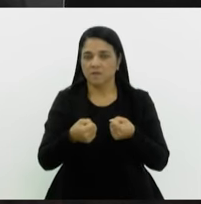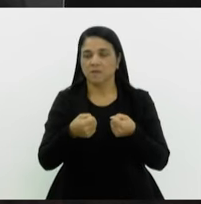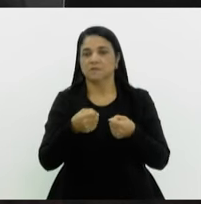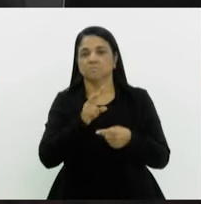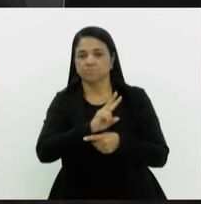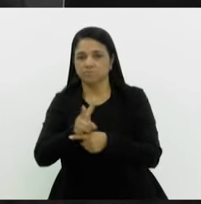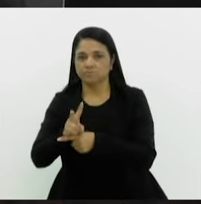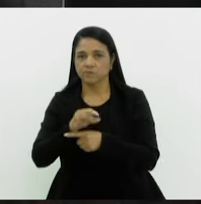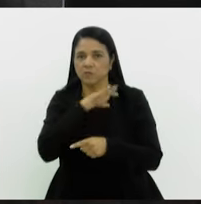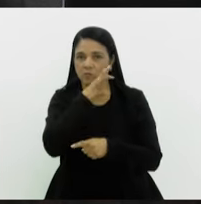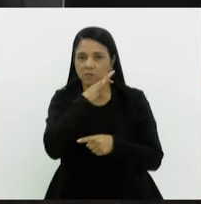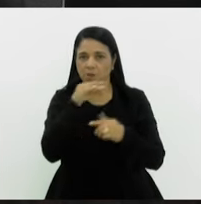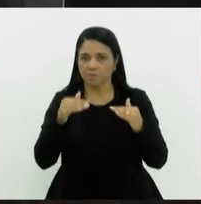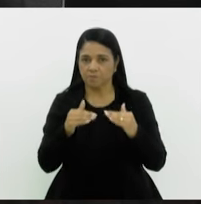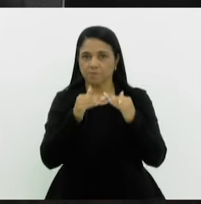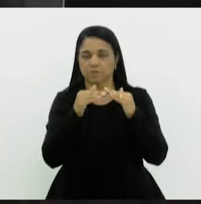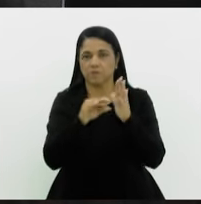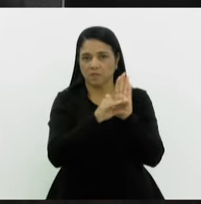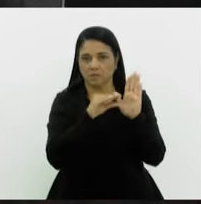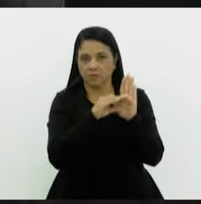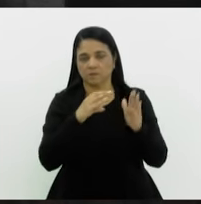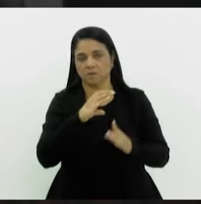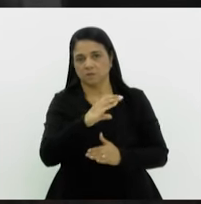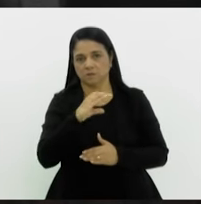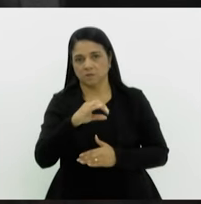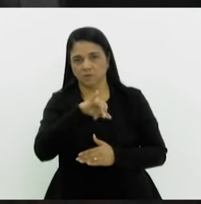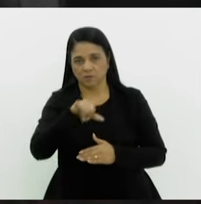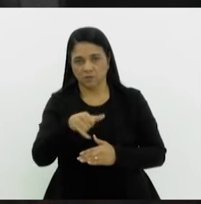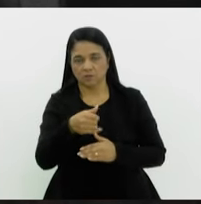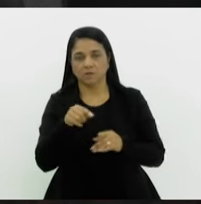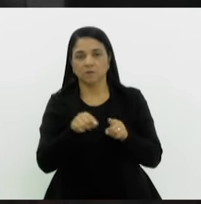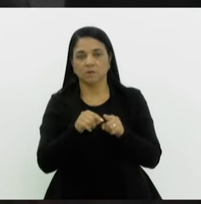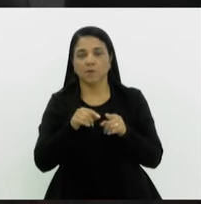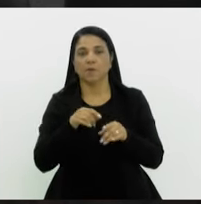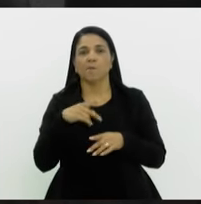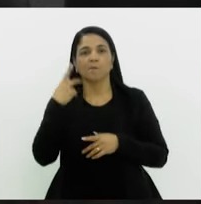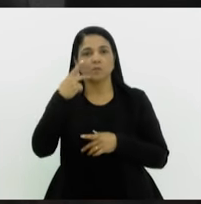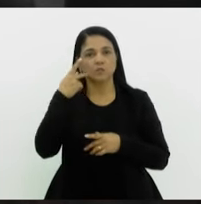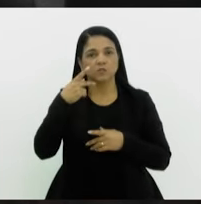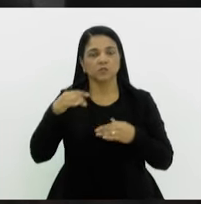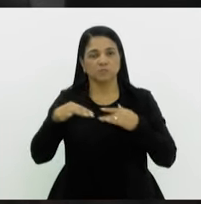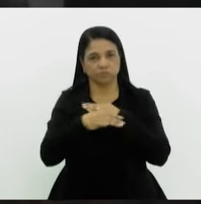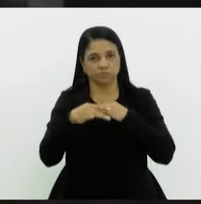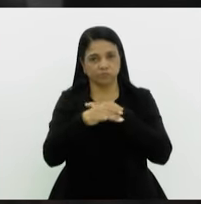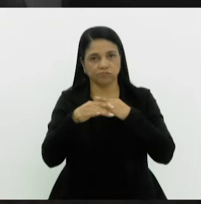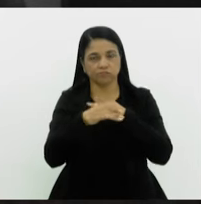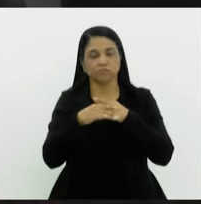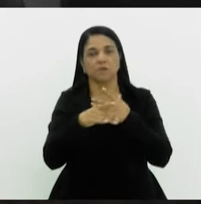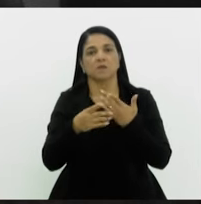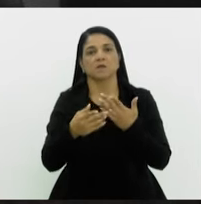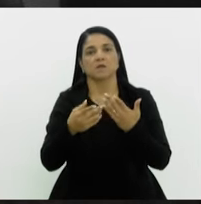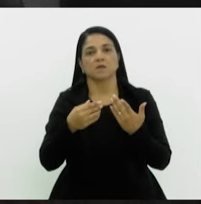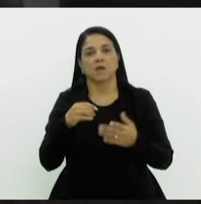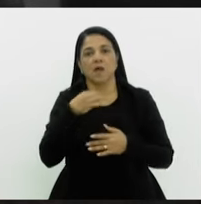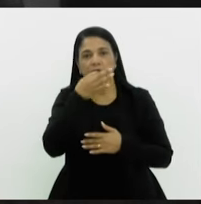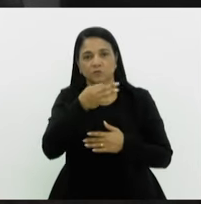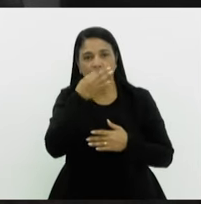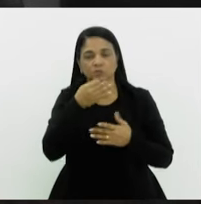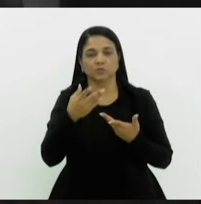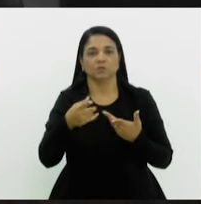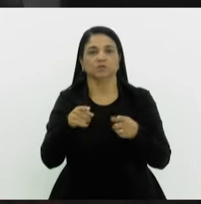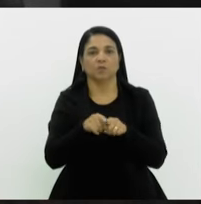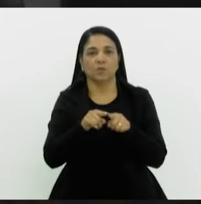dos Animais, favorável, com a emenda da CCJ, e de Política Urbana, Habitação e Assuntos Fundiários, favorável, com